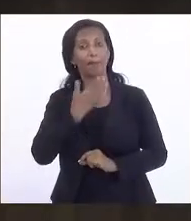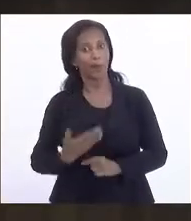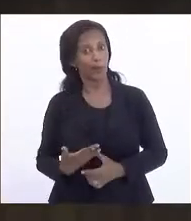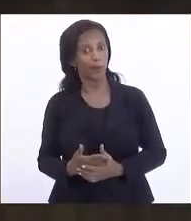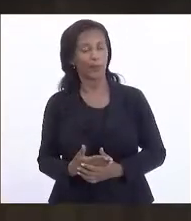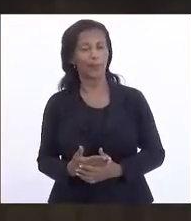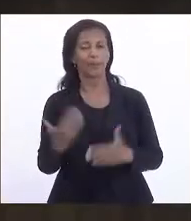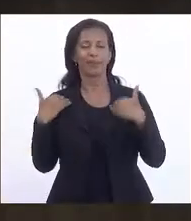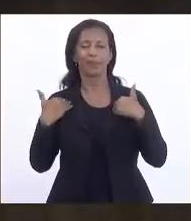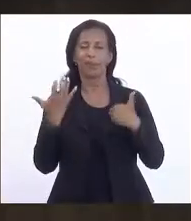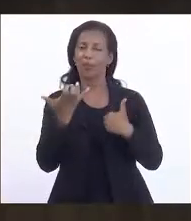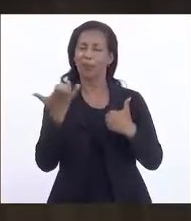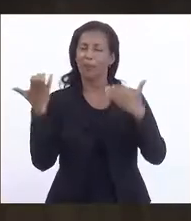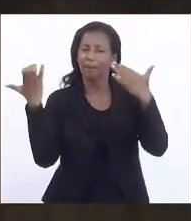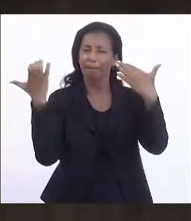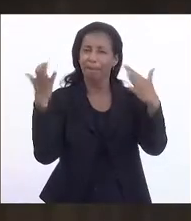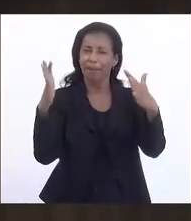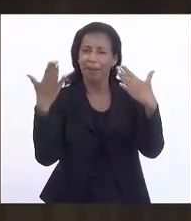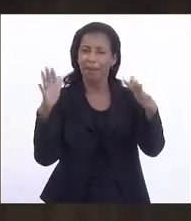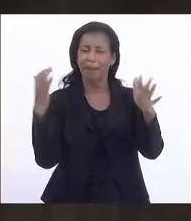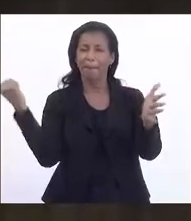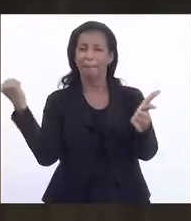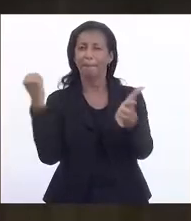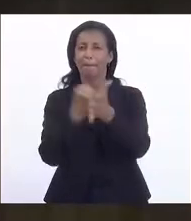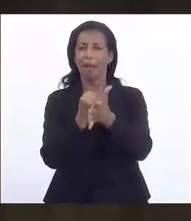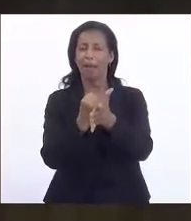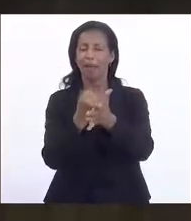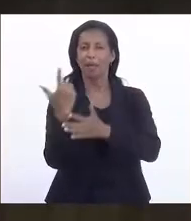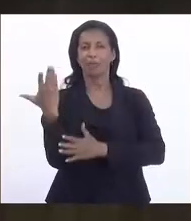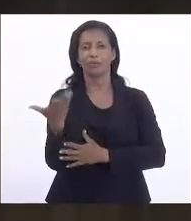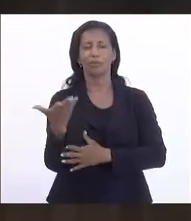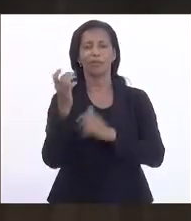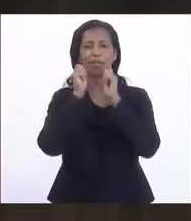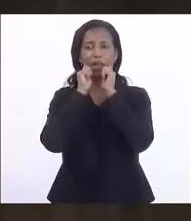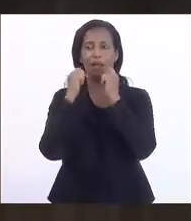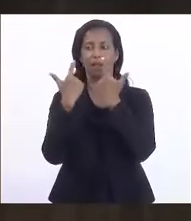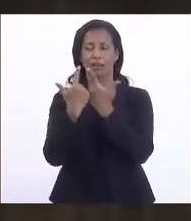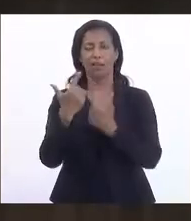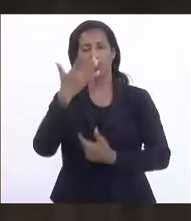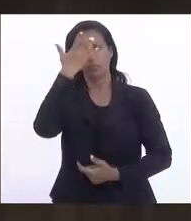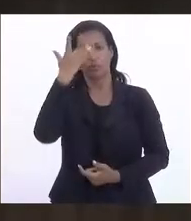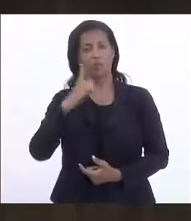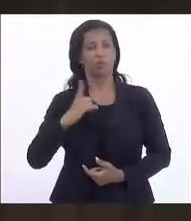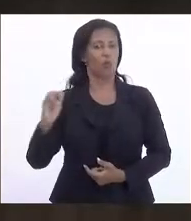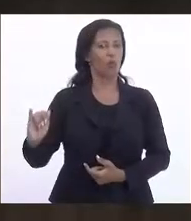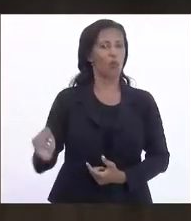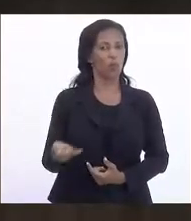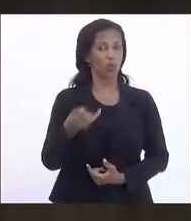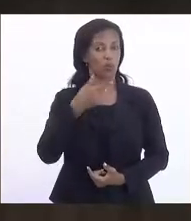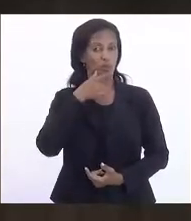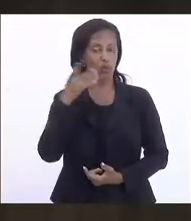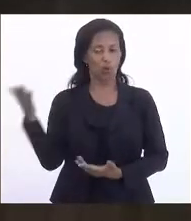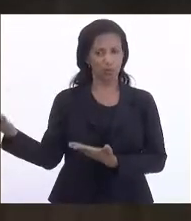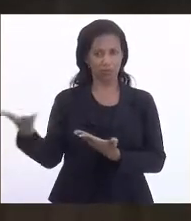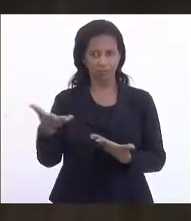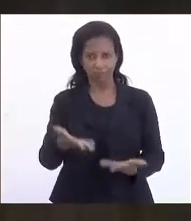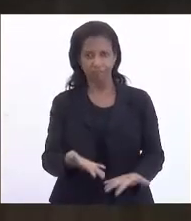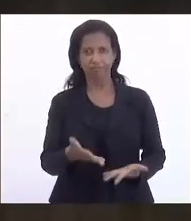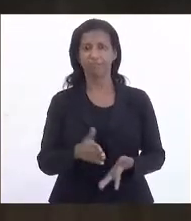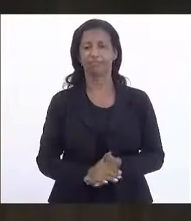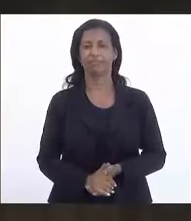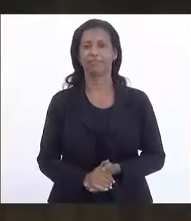parabenizar a vossa excelência. Foi um marco para a alérgica. Quem teve a oportunidade de estar aqui ontem, o deputado Valdeck,